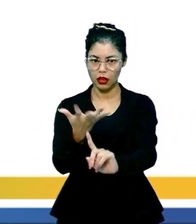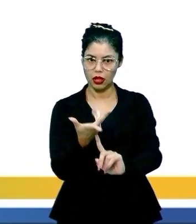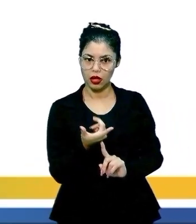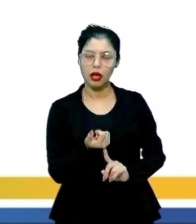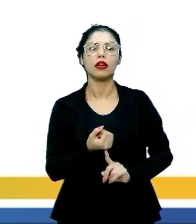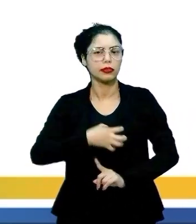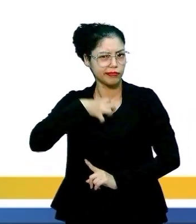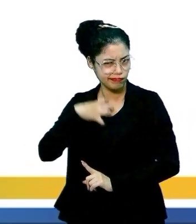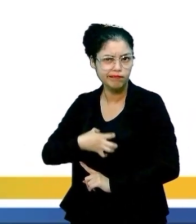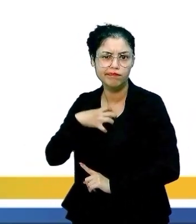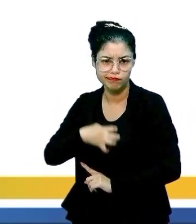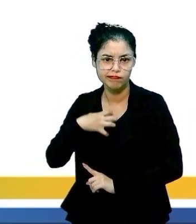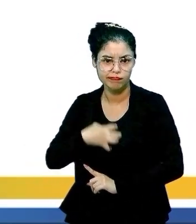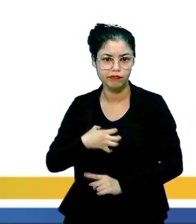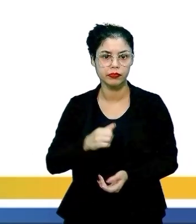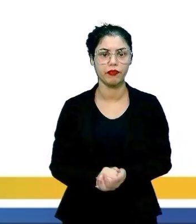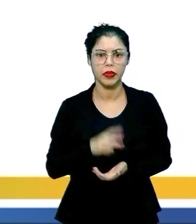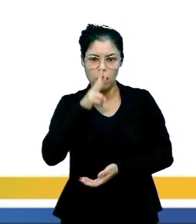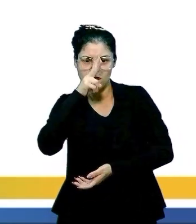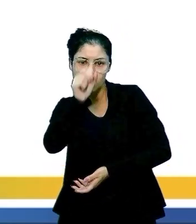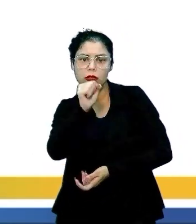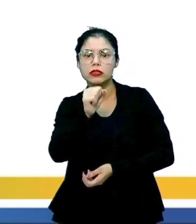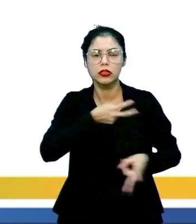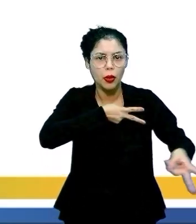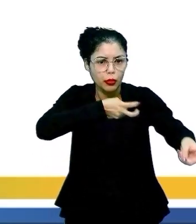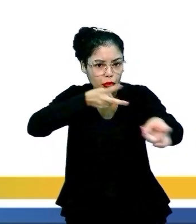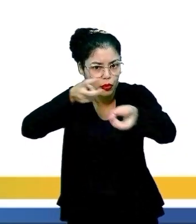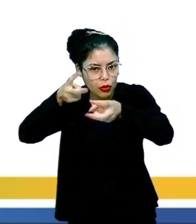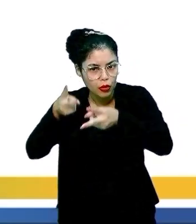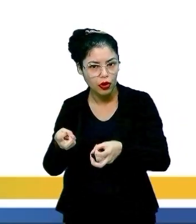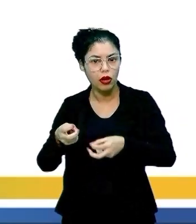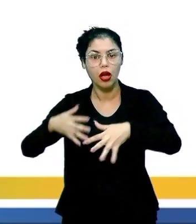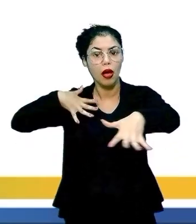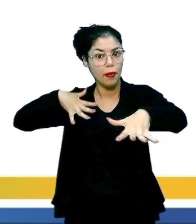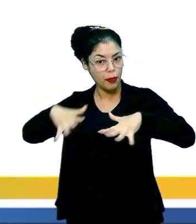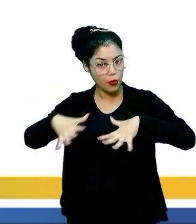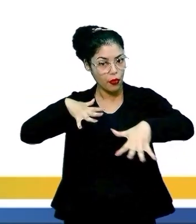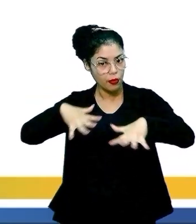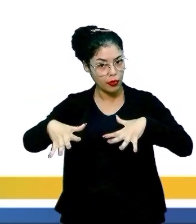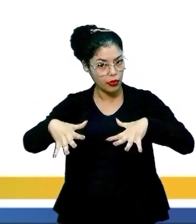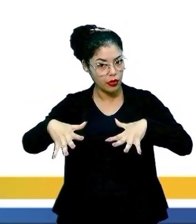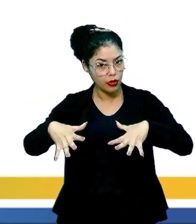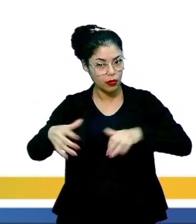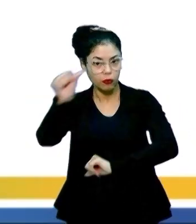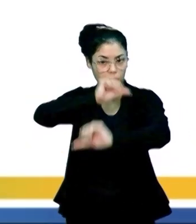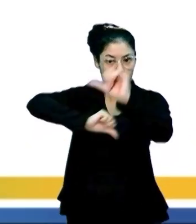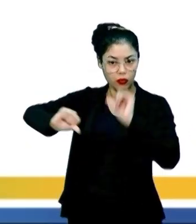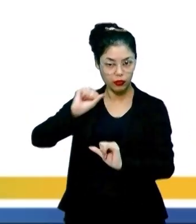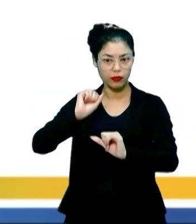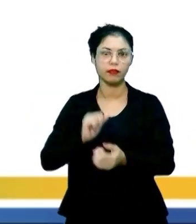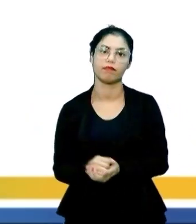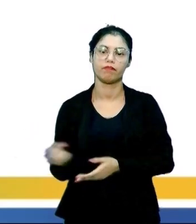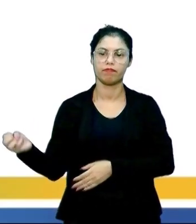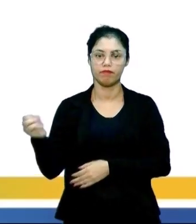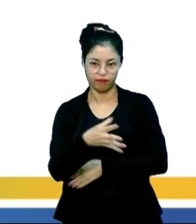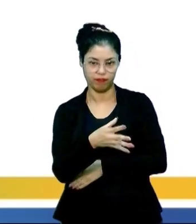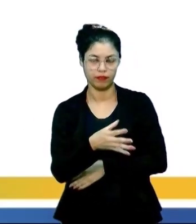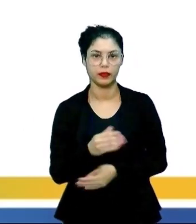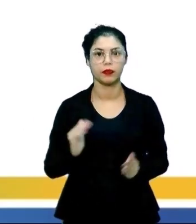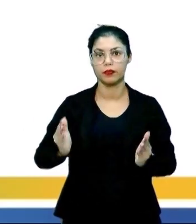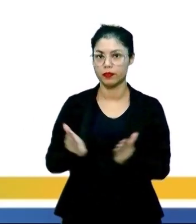religiosa, é uma arte sensorial, forte reação nos observadores e é um movimento de